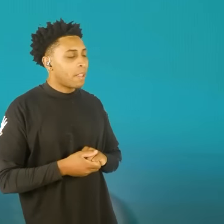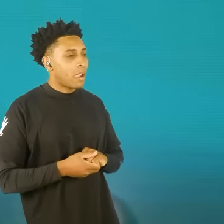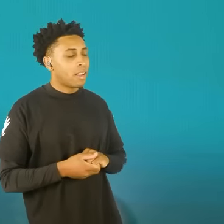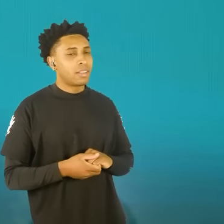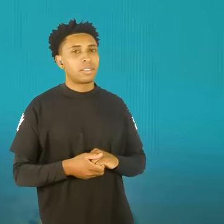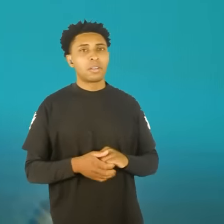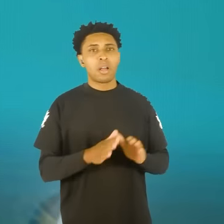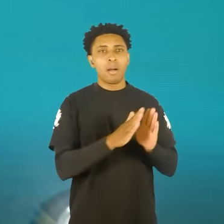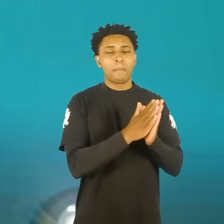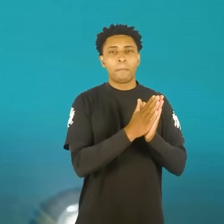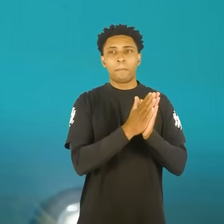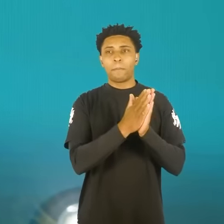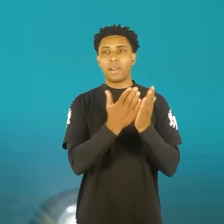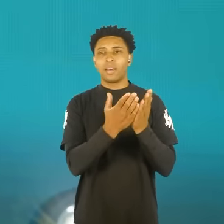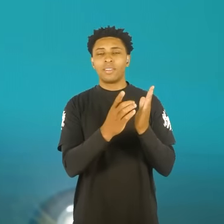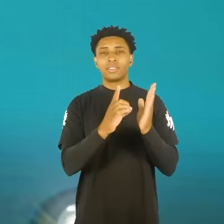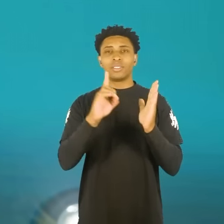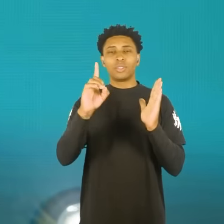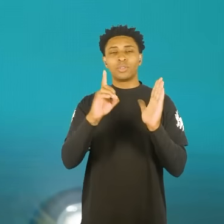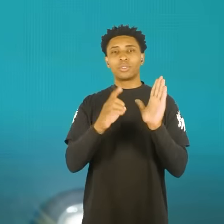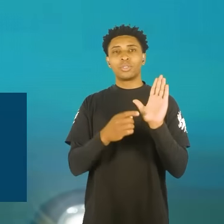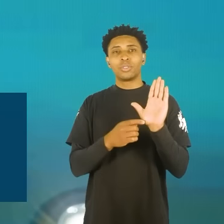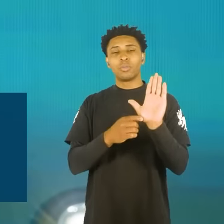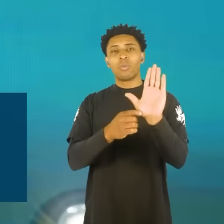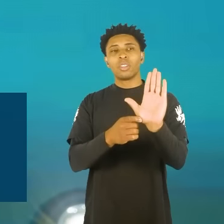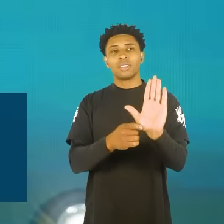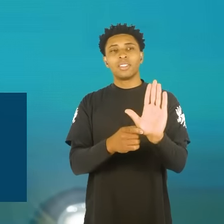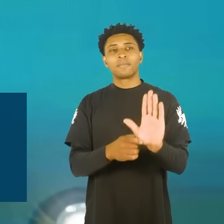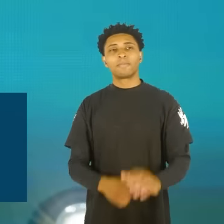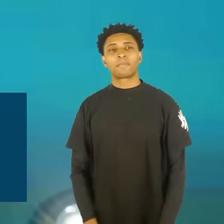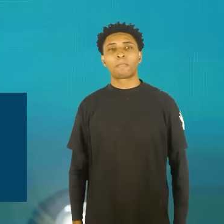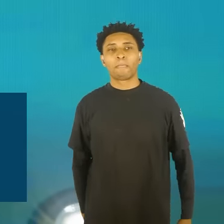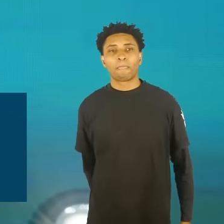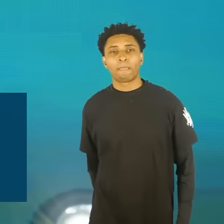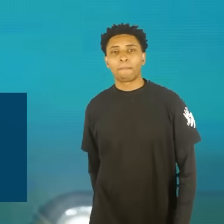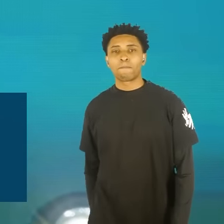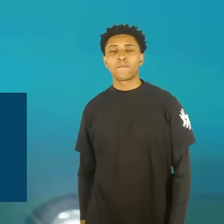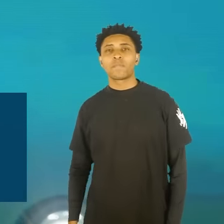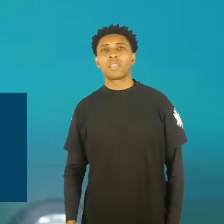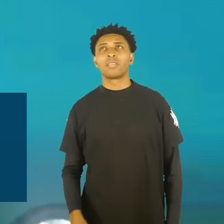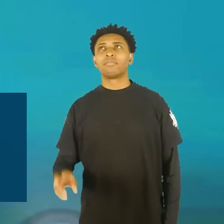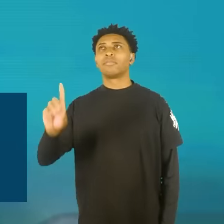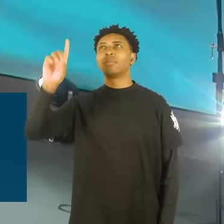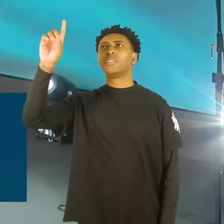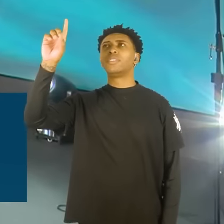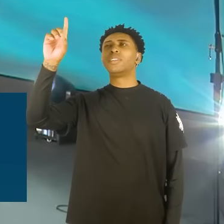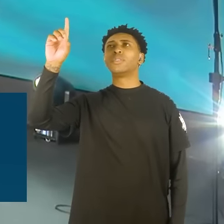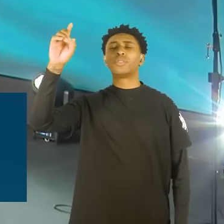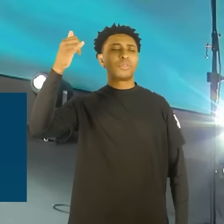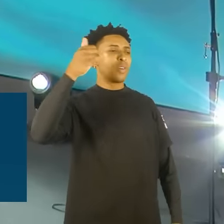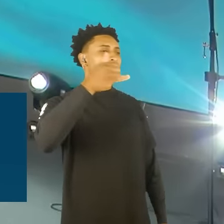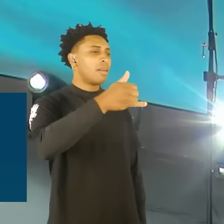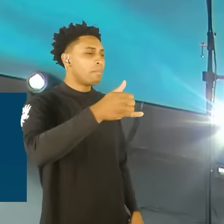O texto diz, coloca para mim o versículo 10 de Gênesis 4. O Senhor diz: o que foi que você